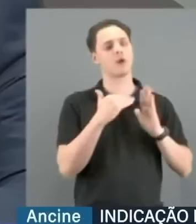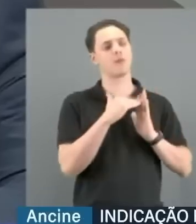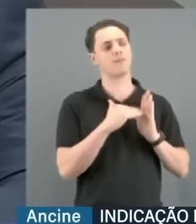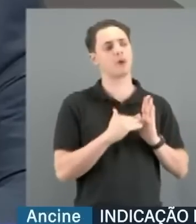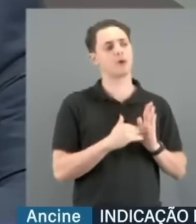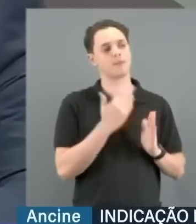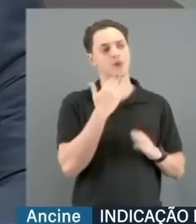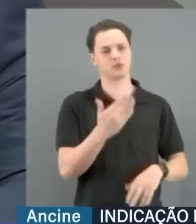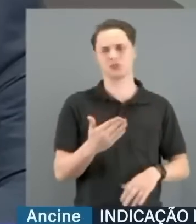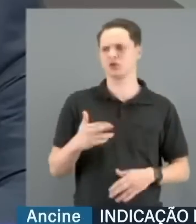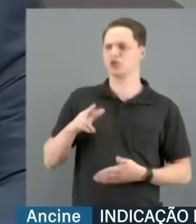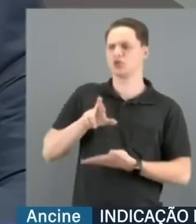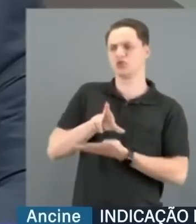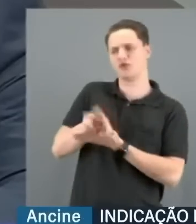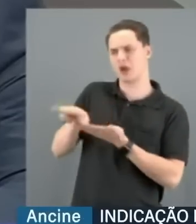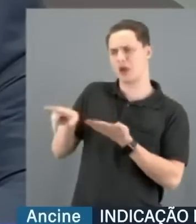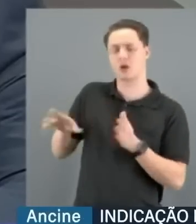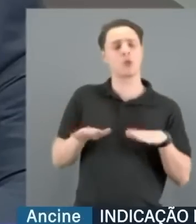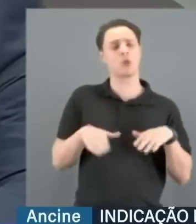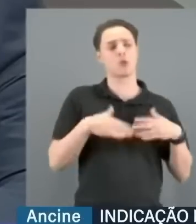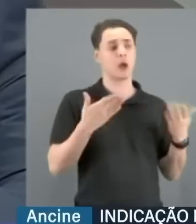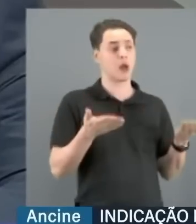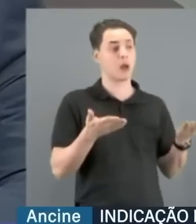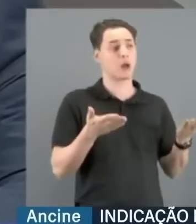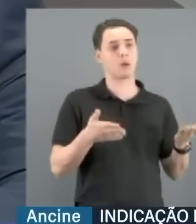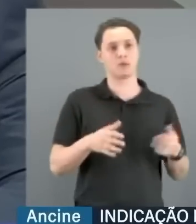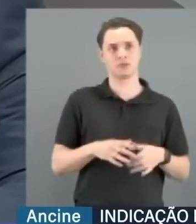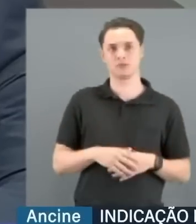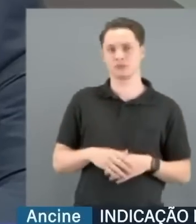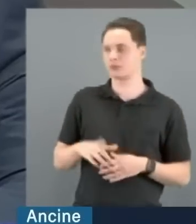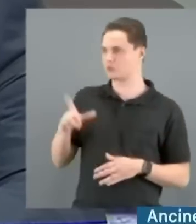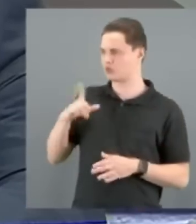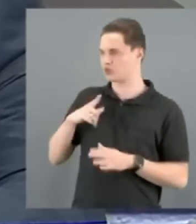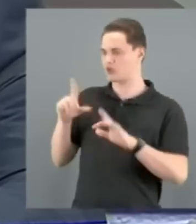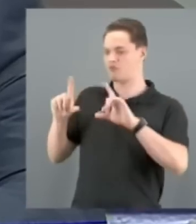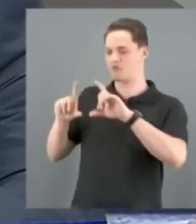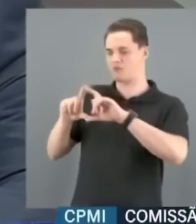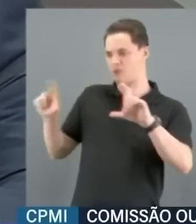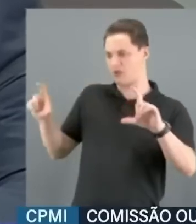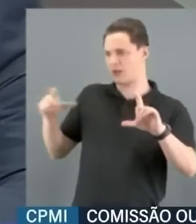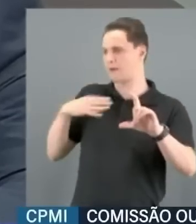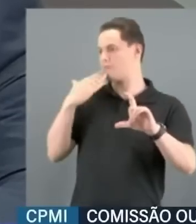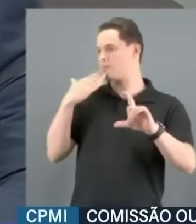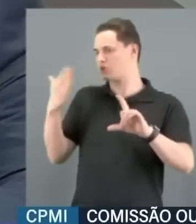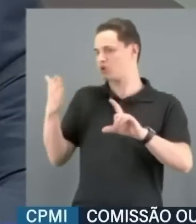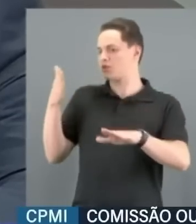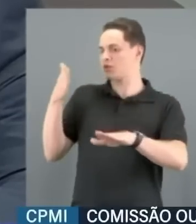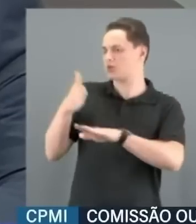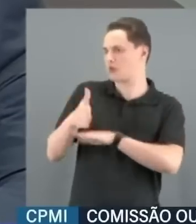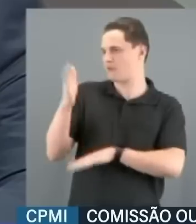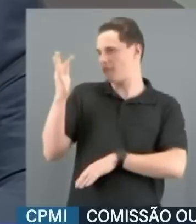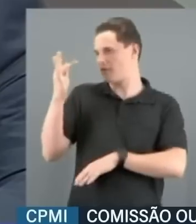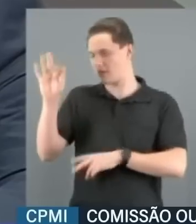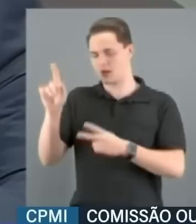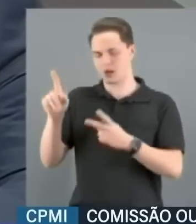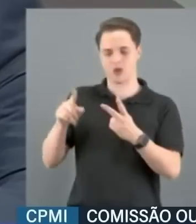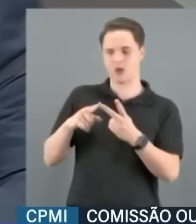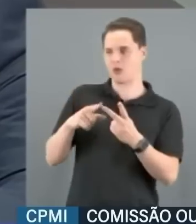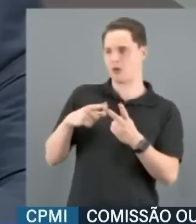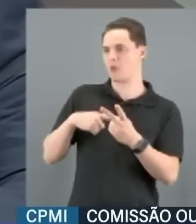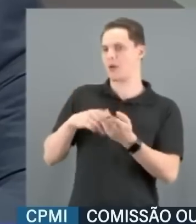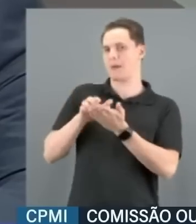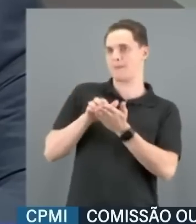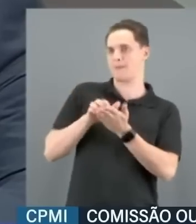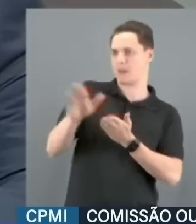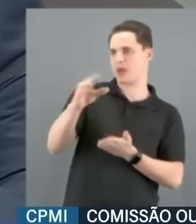Eram diversas pautas, deputado. Quais que eram as pautas? Tinha as faixas que foram mostradas aí pedindo intervenção federal, pedindo impeachment